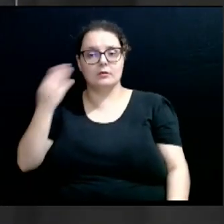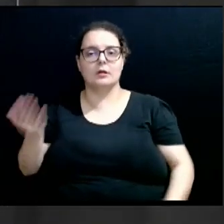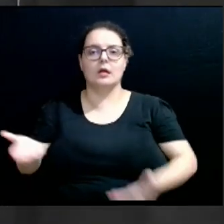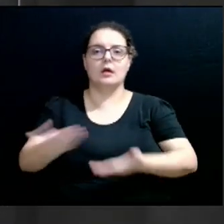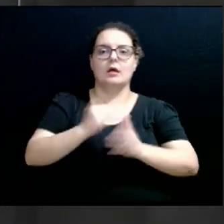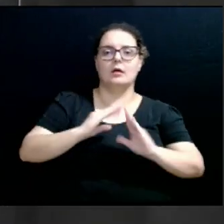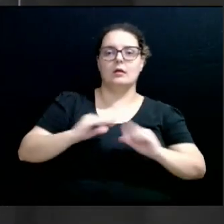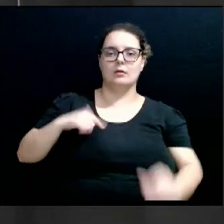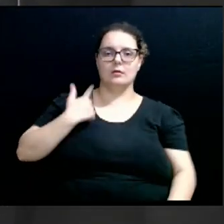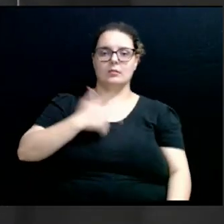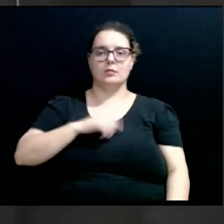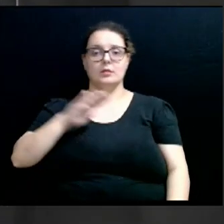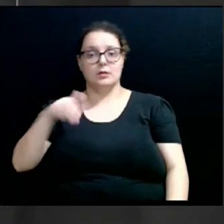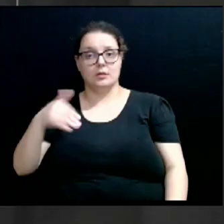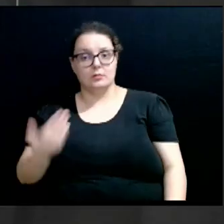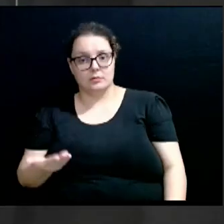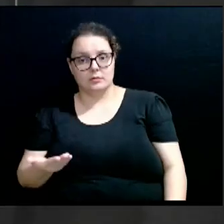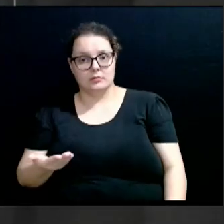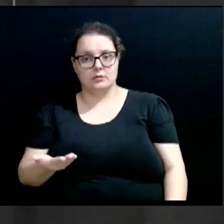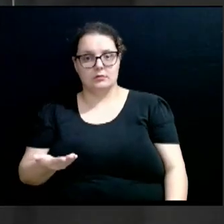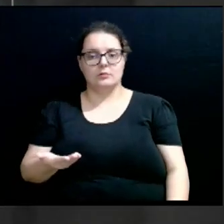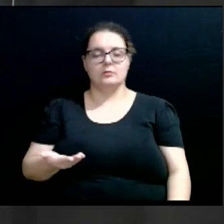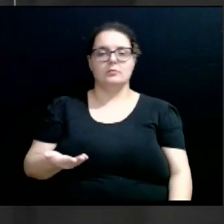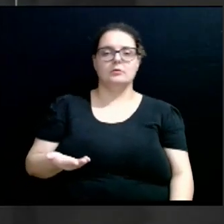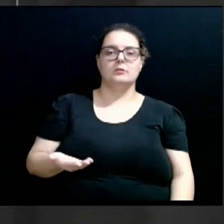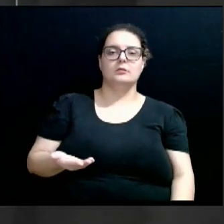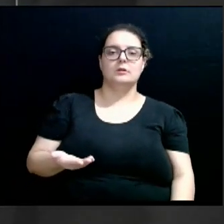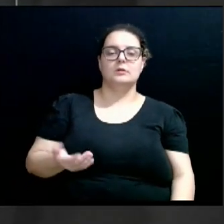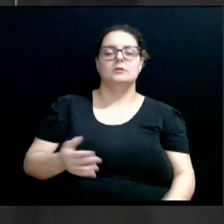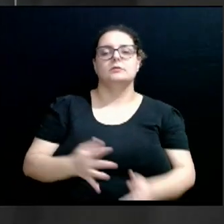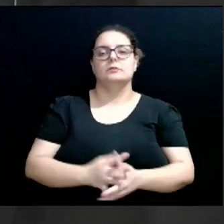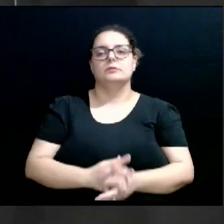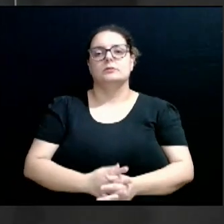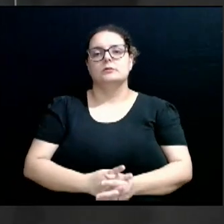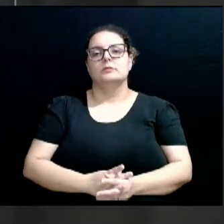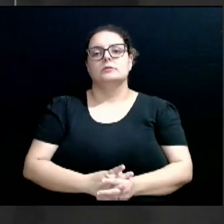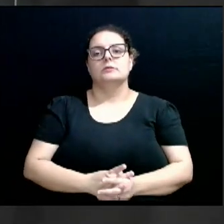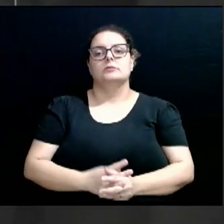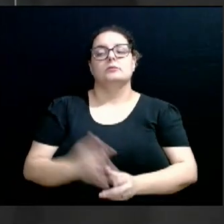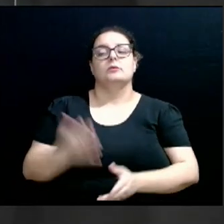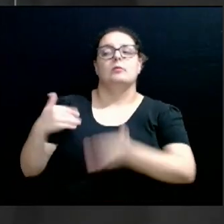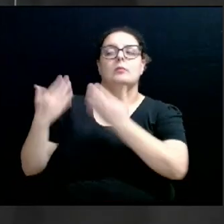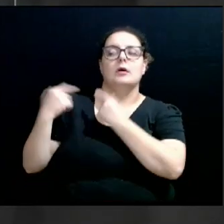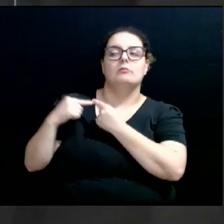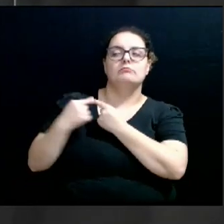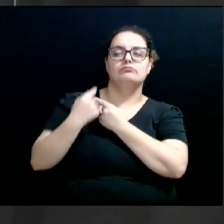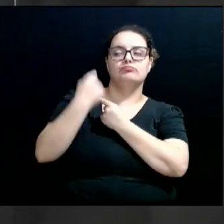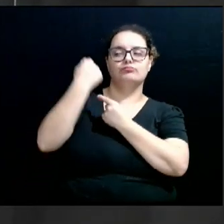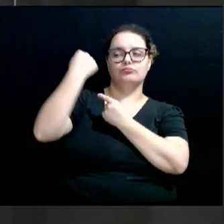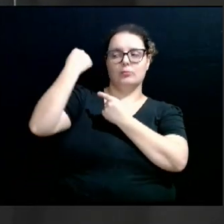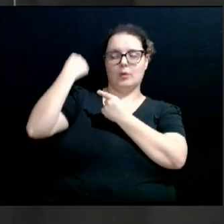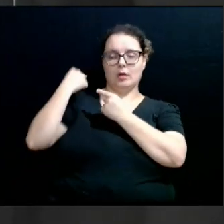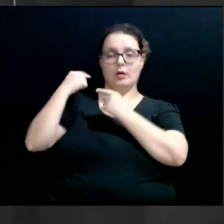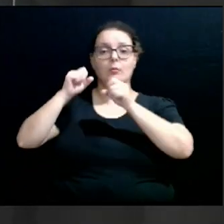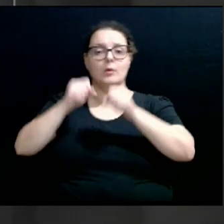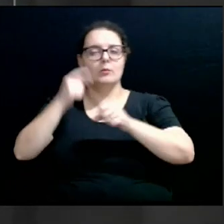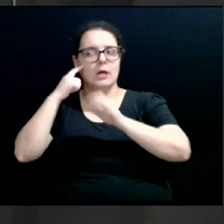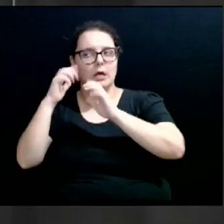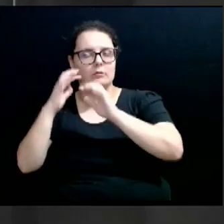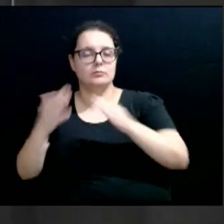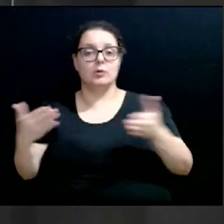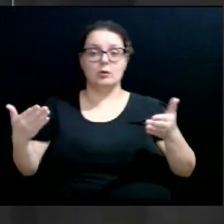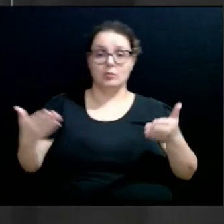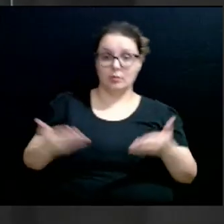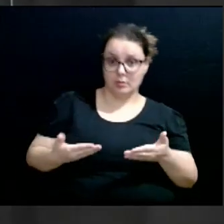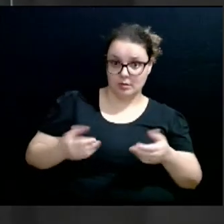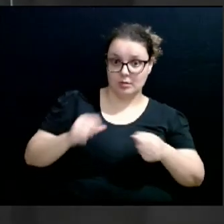gente volta, né, nesse passado, né, para a gente poder pensar um presente, fazer um futuro melhor, é